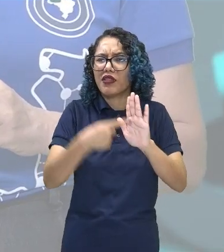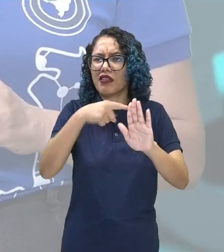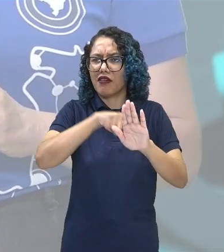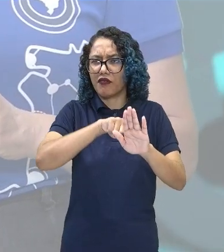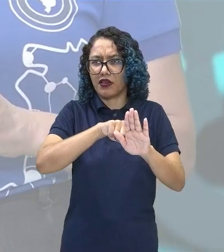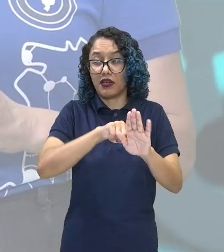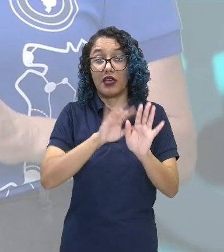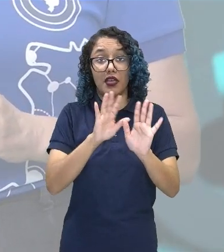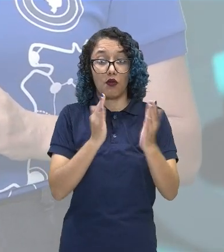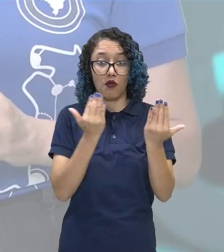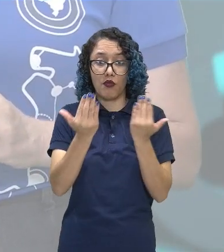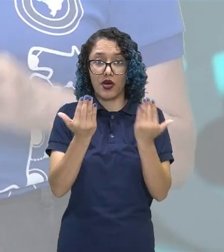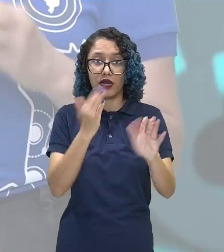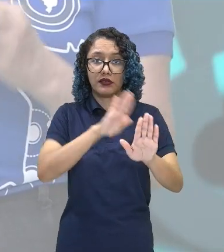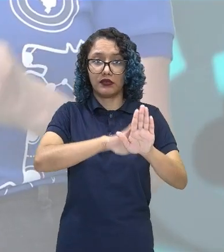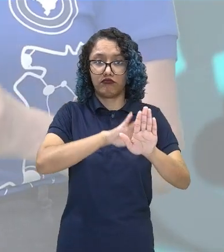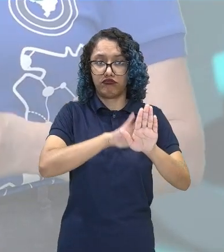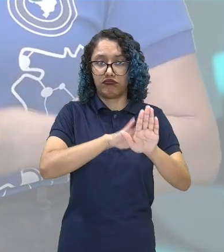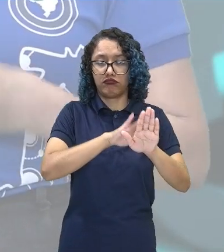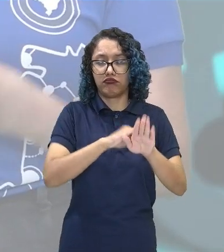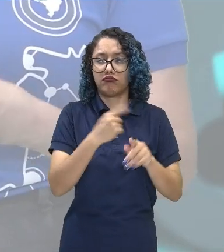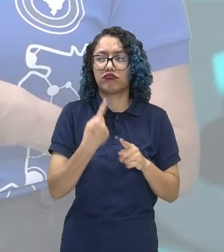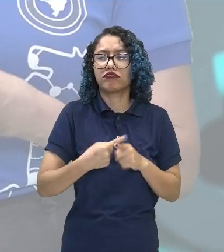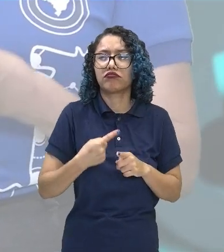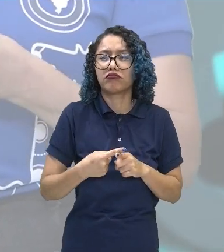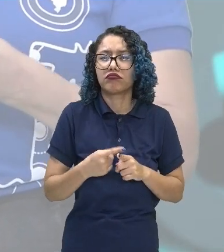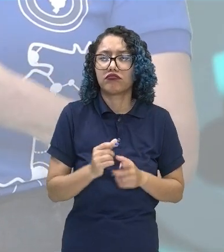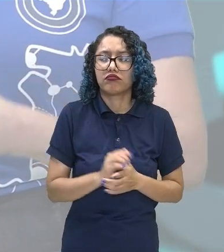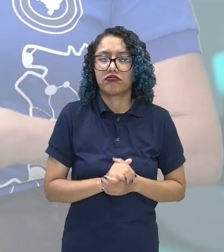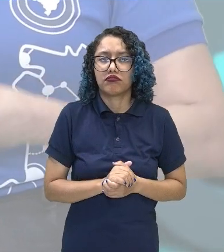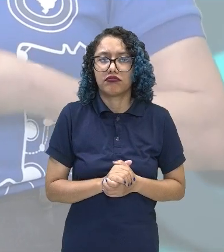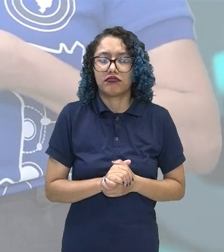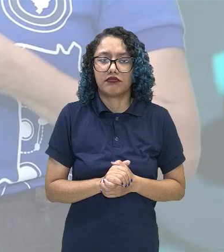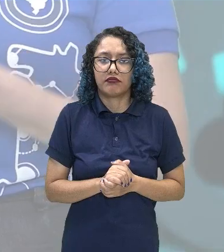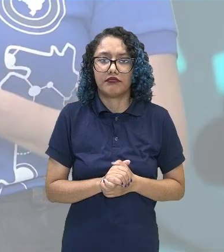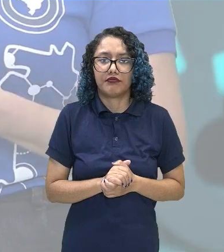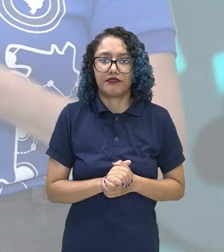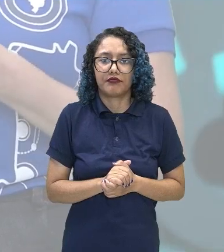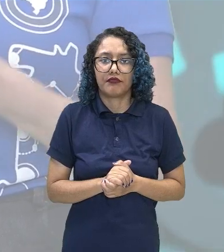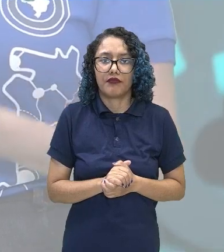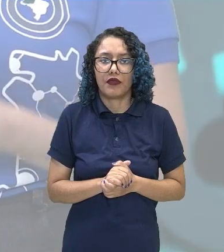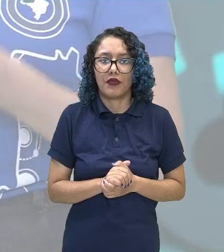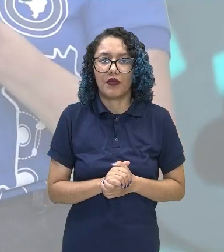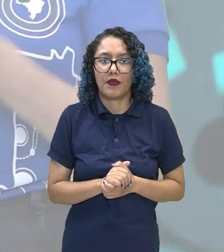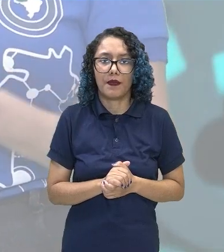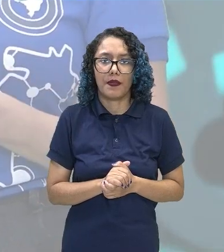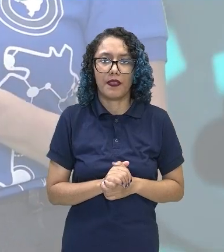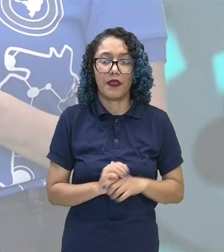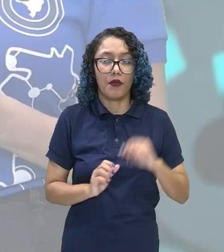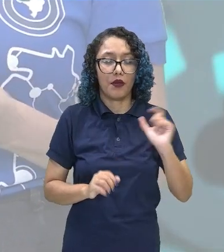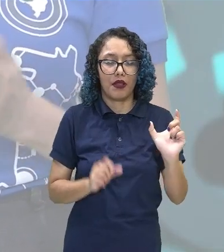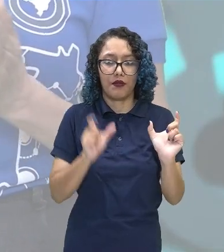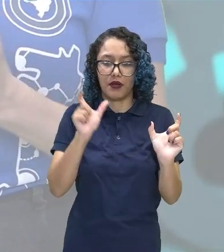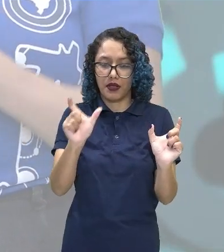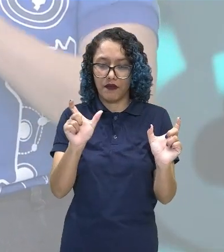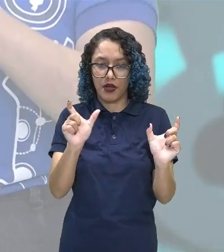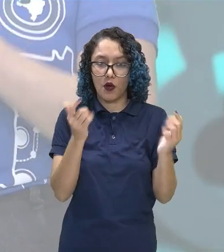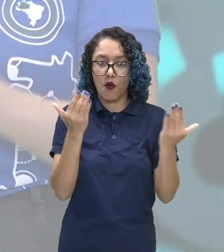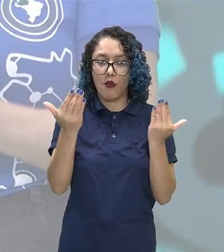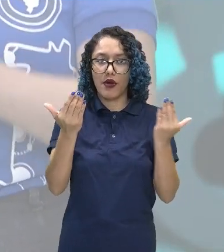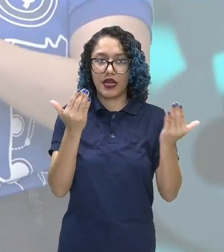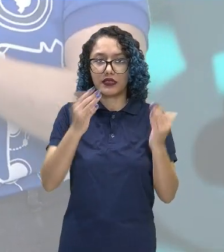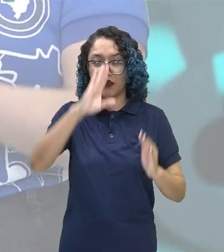né? Porque faz uma comparação de um termo a outro de forma direta. Todo